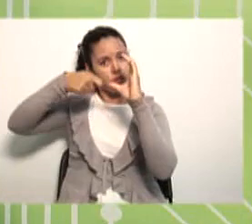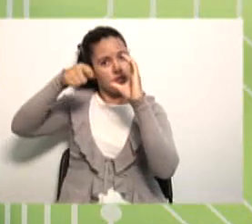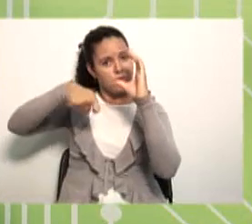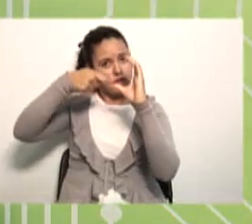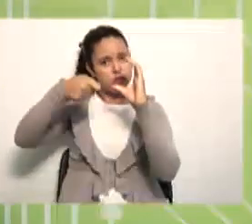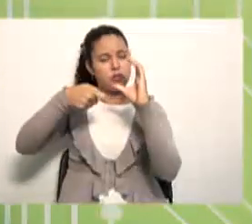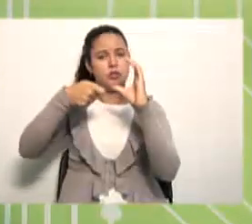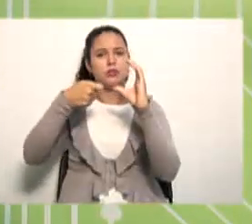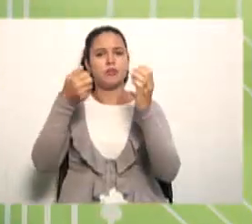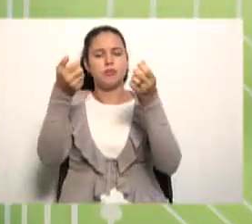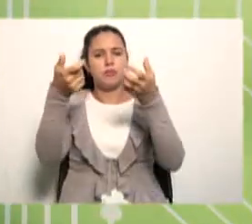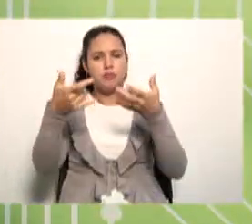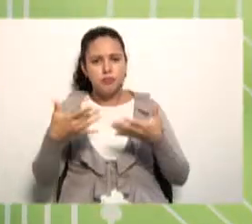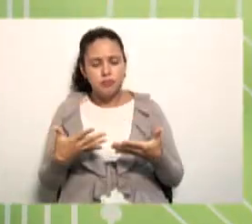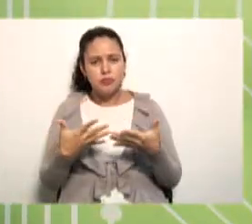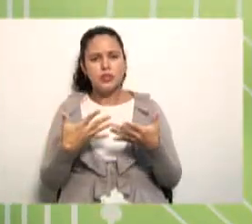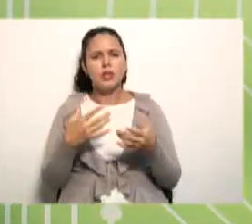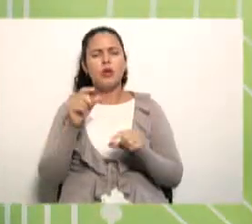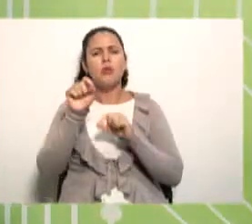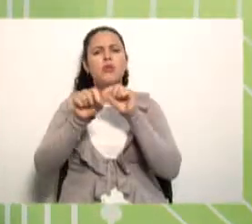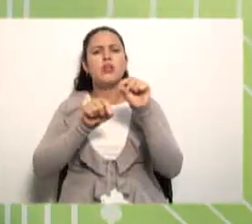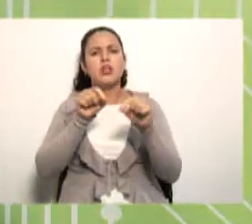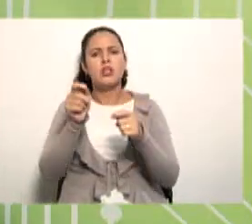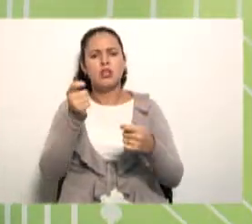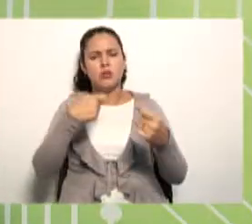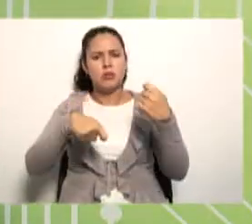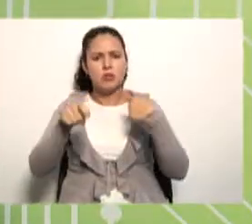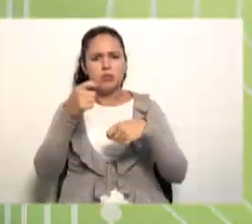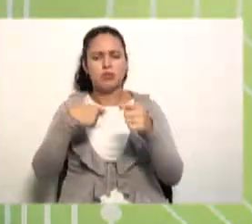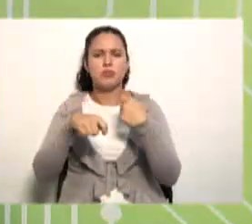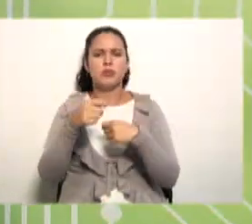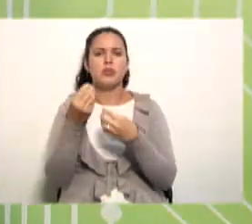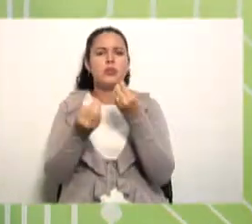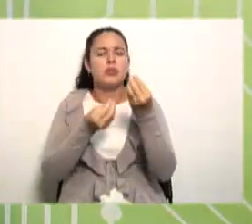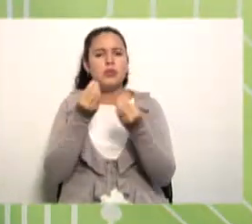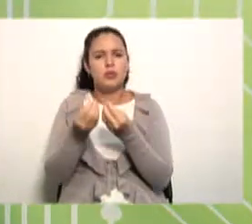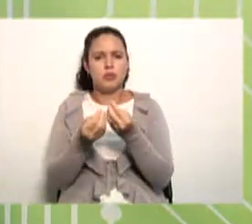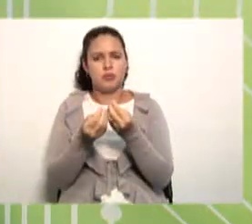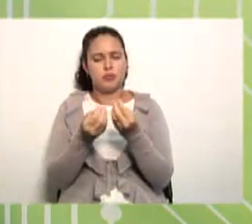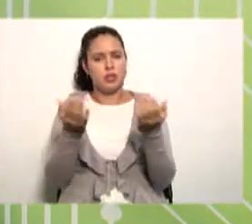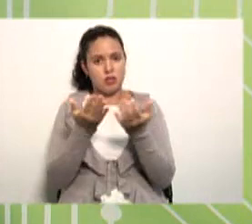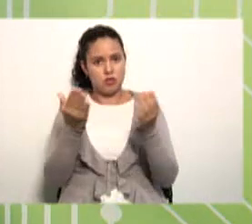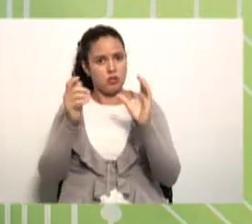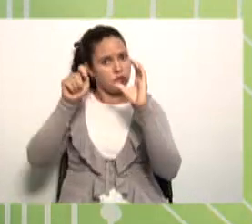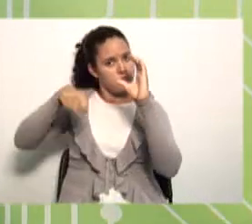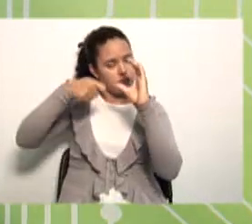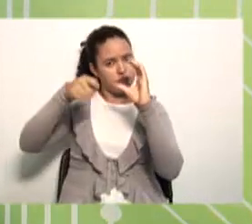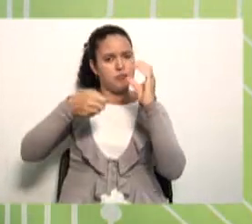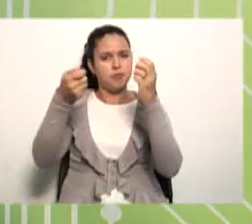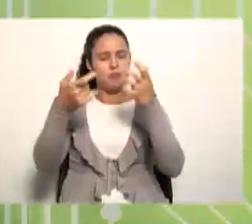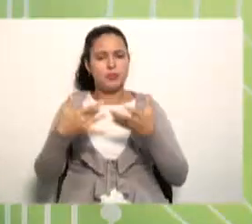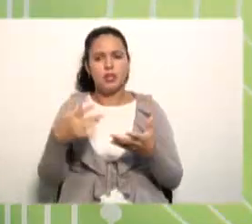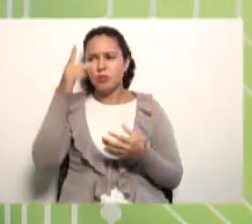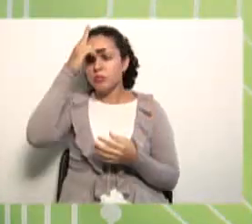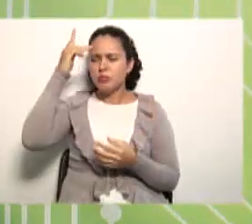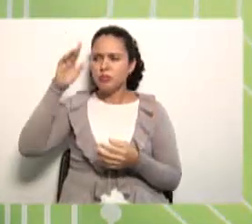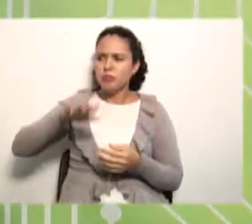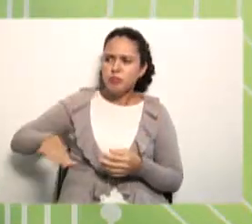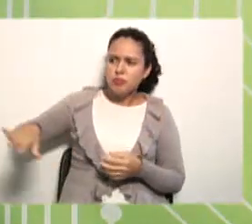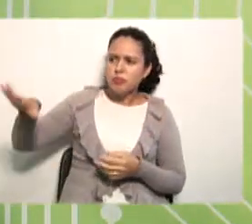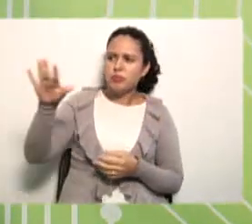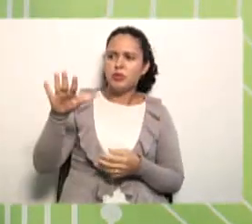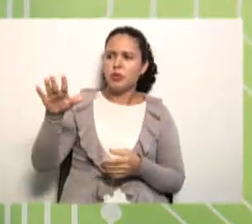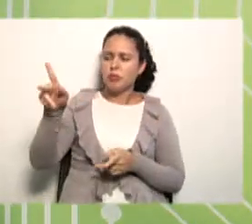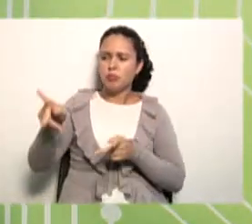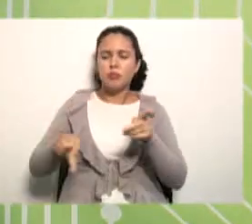que é economia. Esse vídeo vai trazer, então, um pouco da versão popular. Vamos tentar conhecer o que